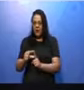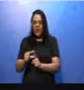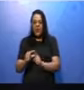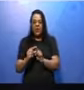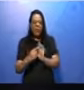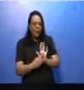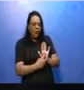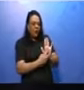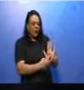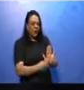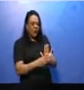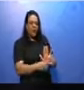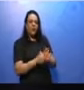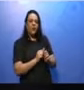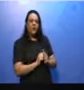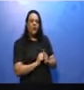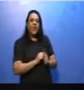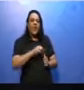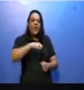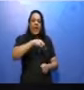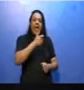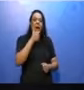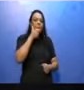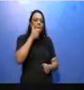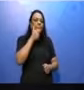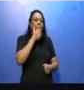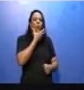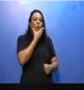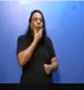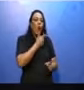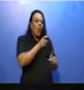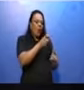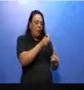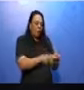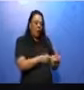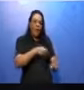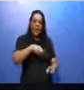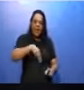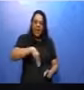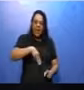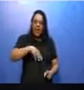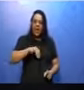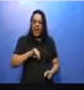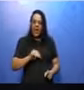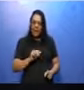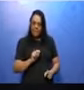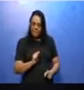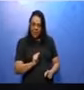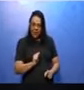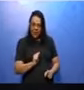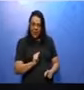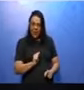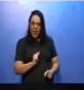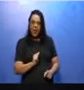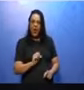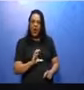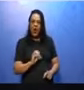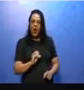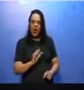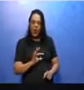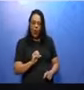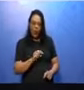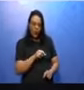qualificando Mia Couto? Está qualificando o escritor, que é substantivo, ou